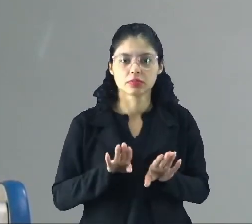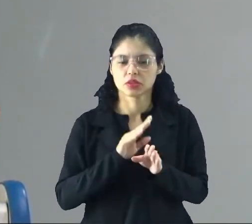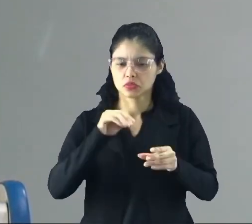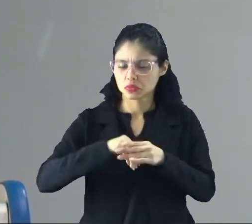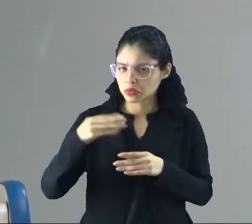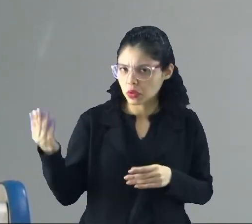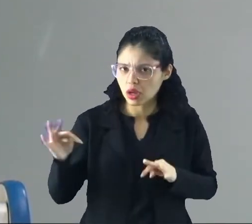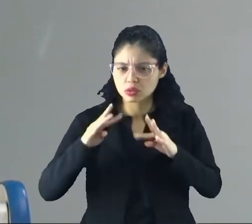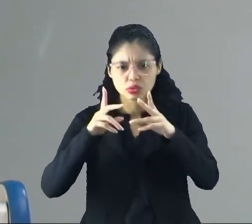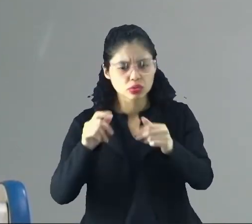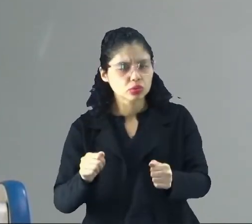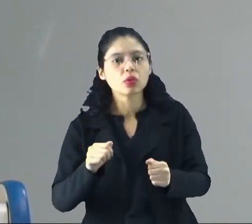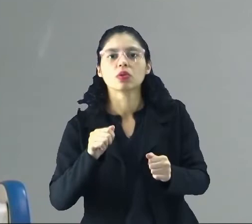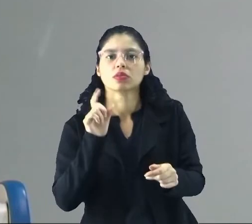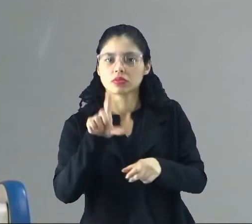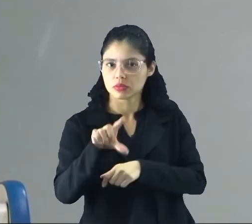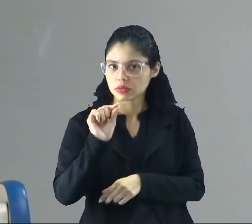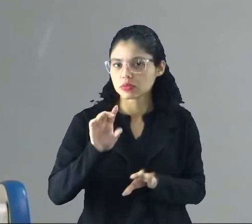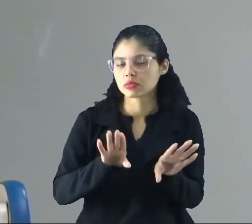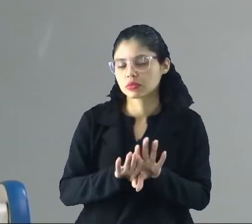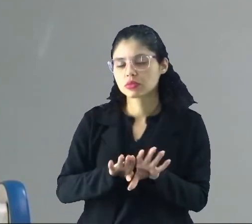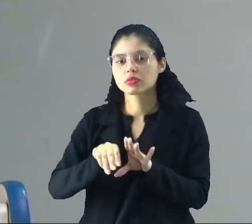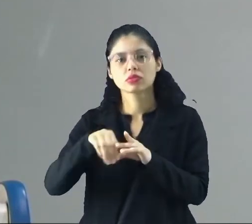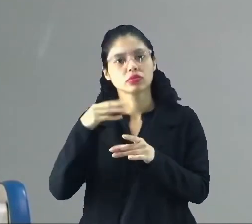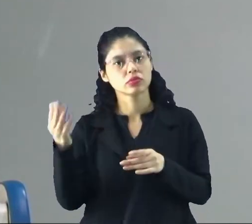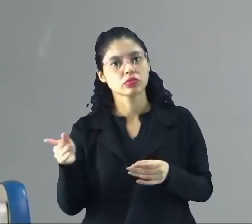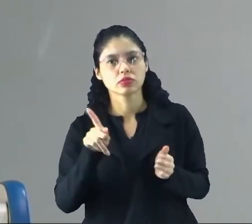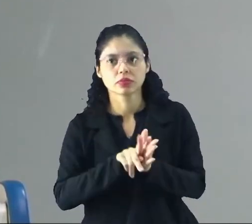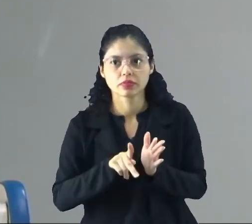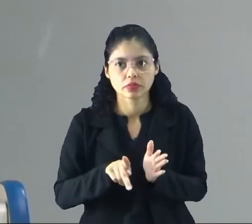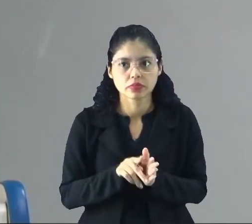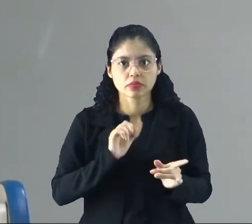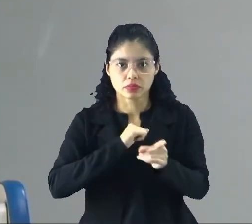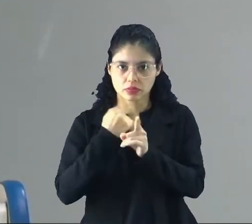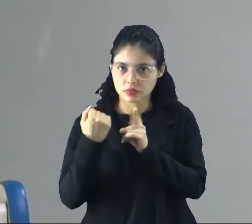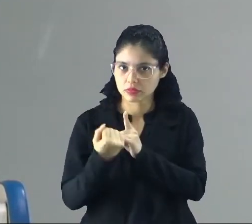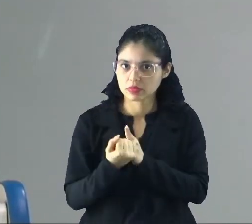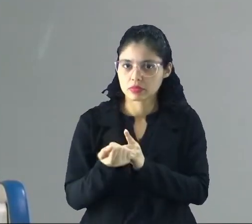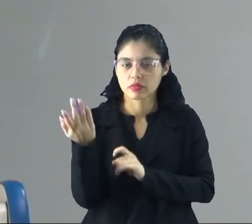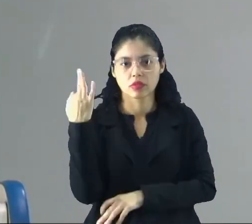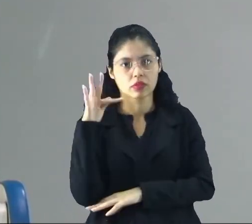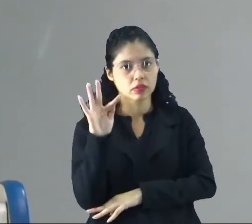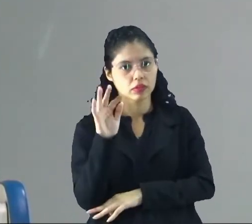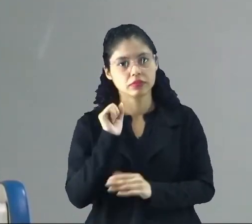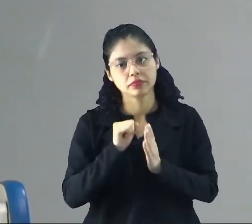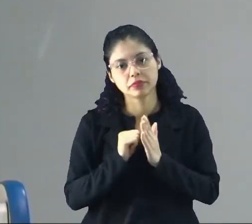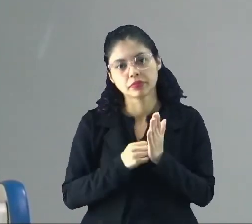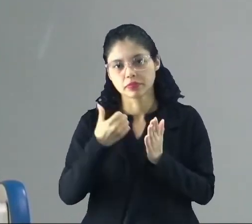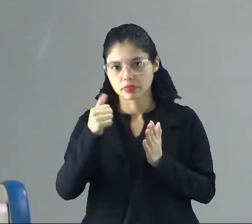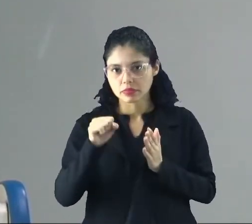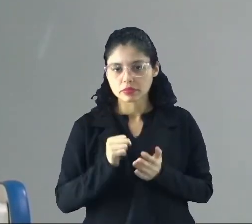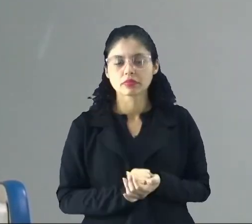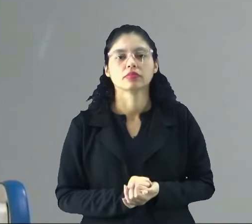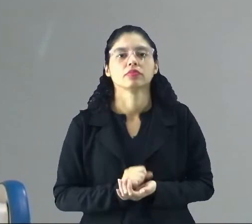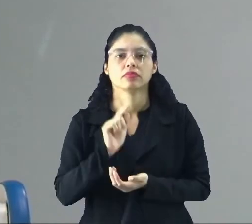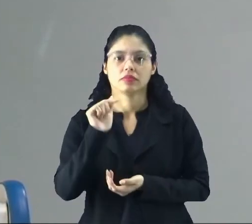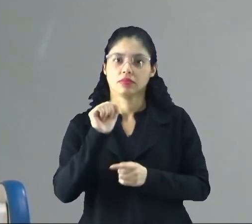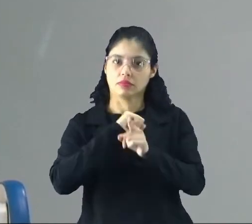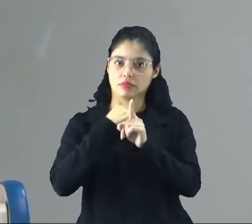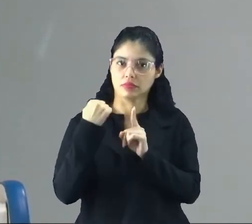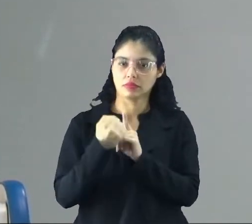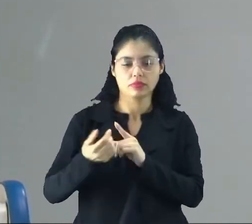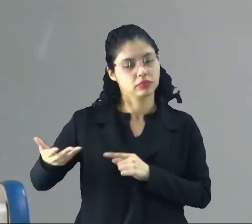fora de todas as tomadas de decisões, né? Estava fora do prestígio social da França do século XVIII, que era uma